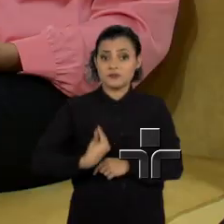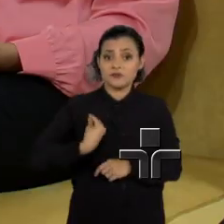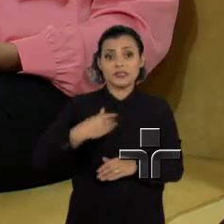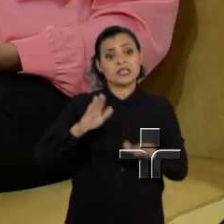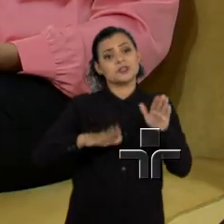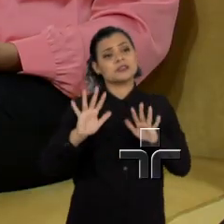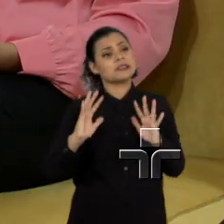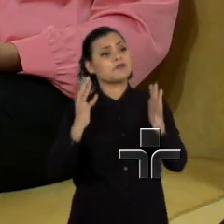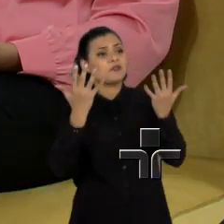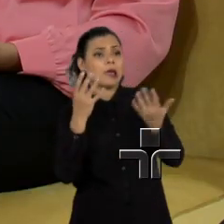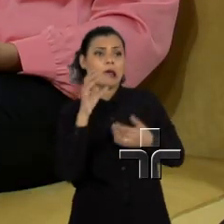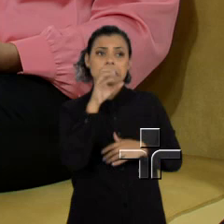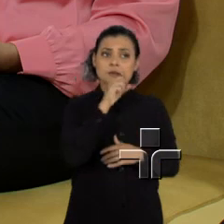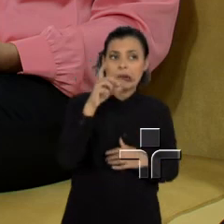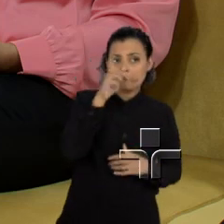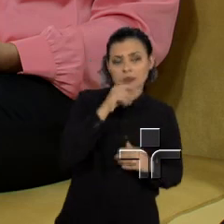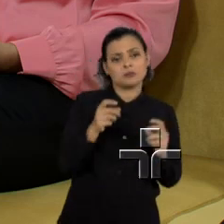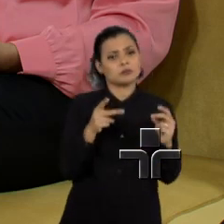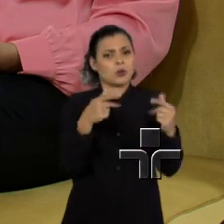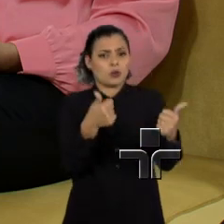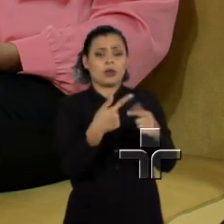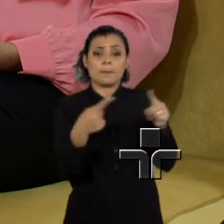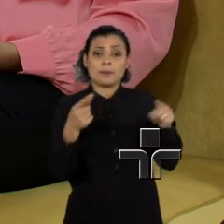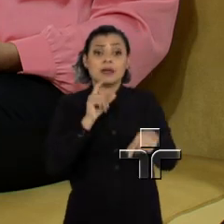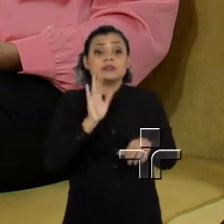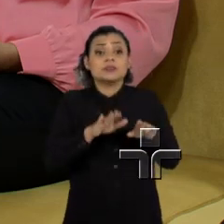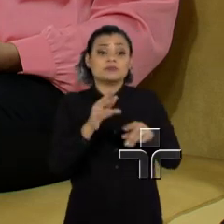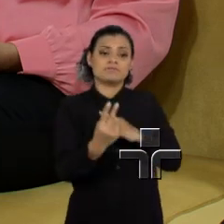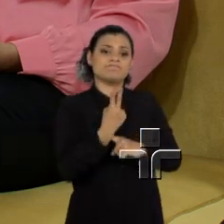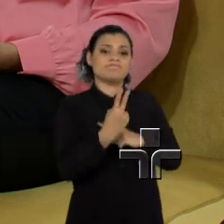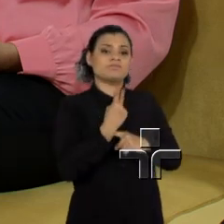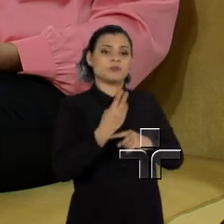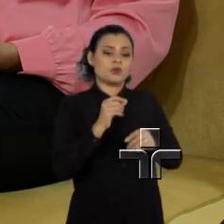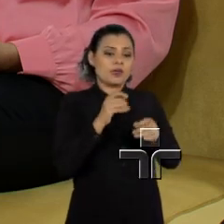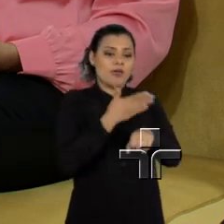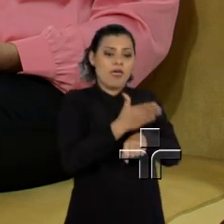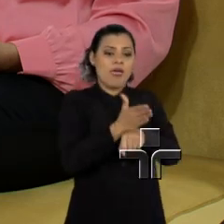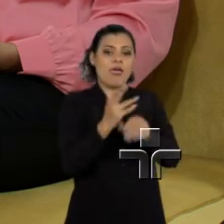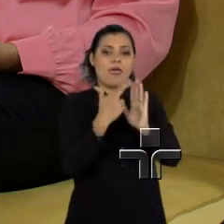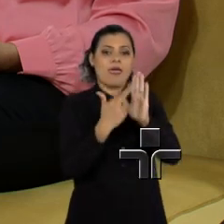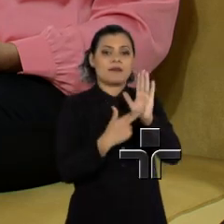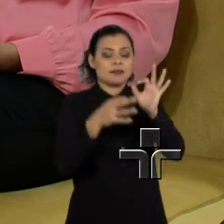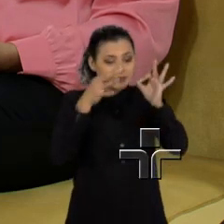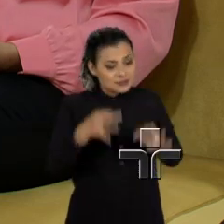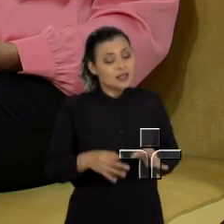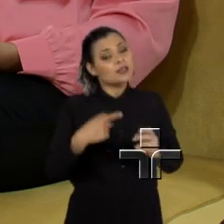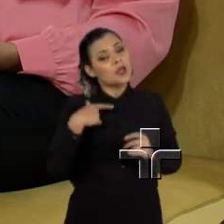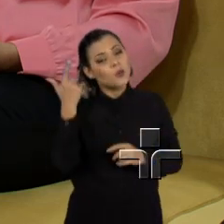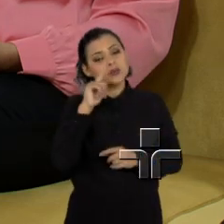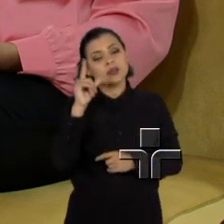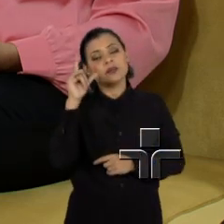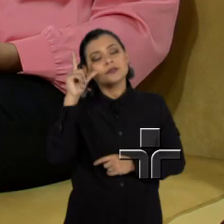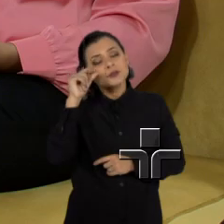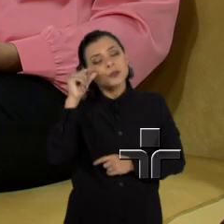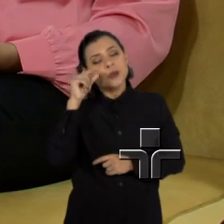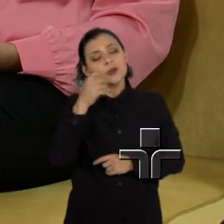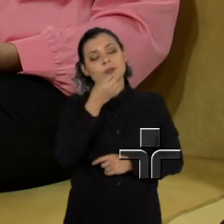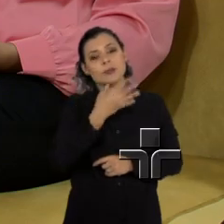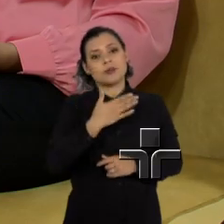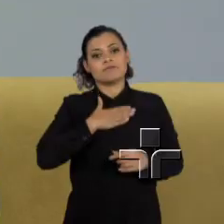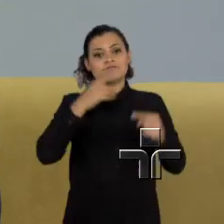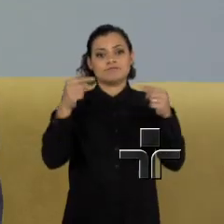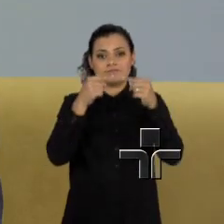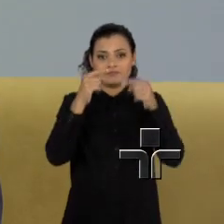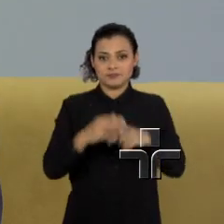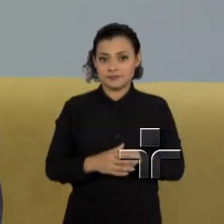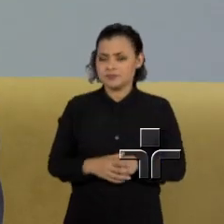social nos finais de semana, mas tentar ao máximo preservar essa regularidade. Assim o sono vem com mais facilidade no dia seguinte. Doutora,